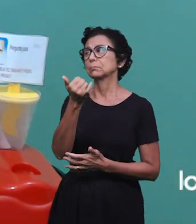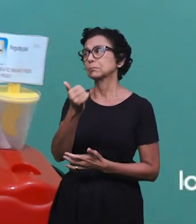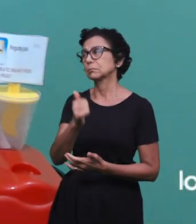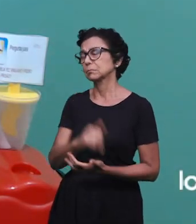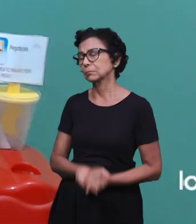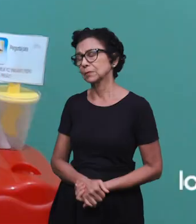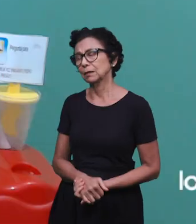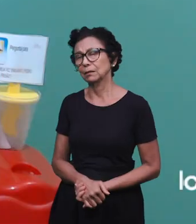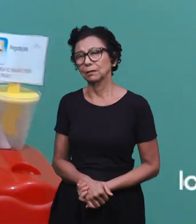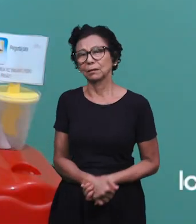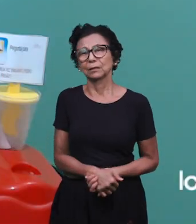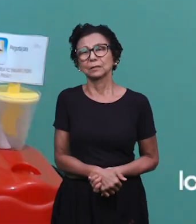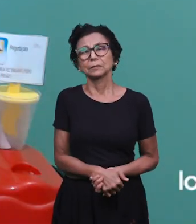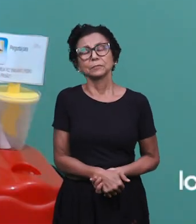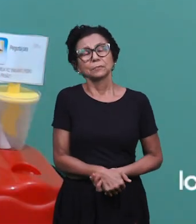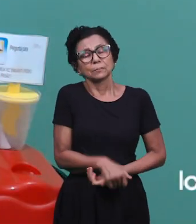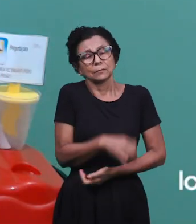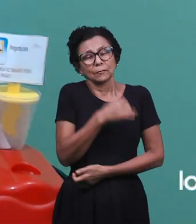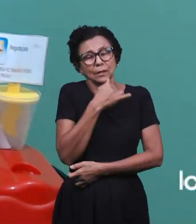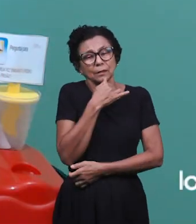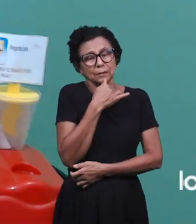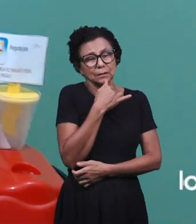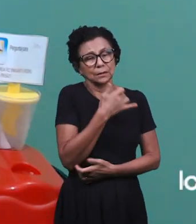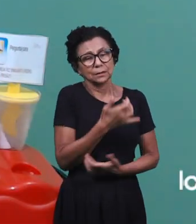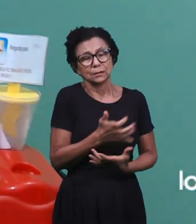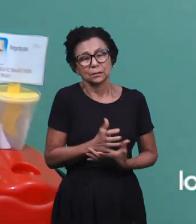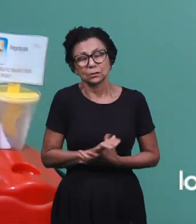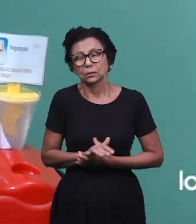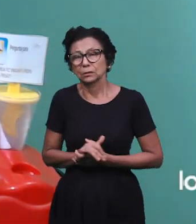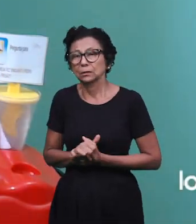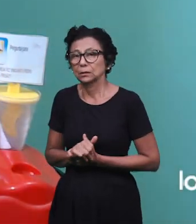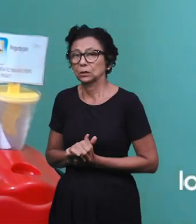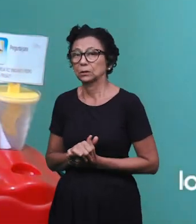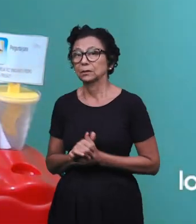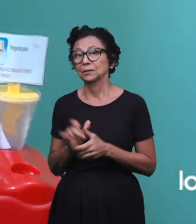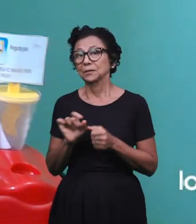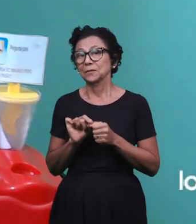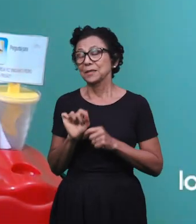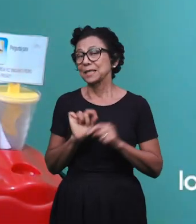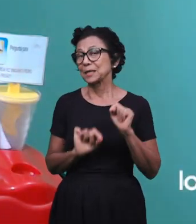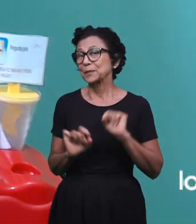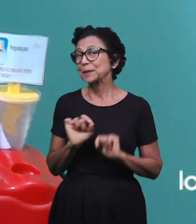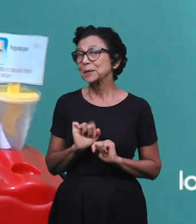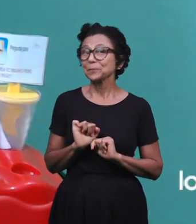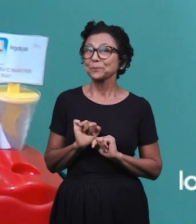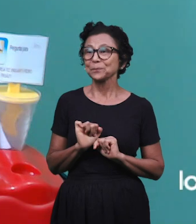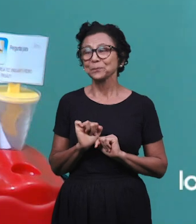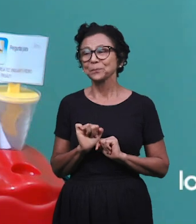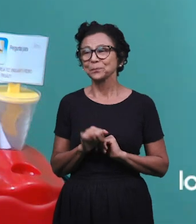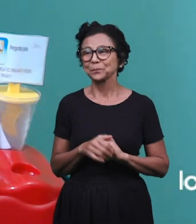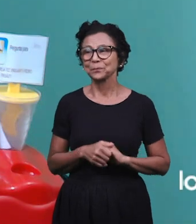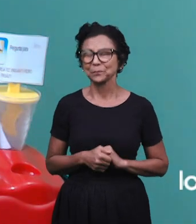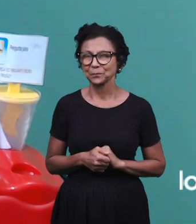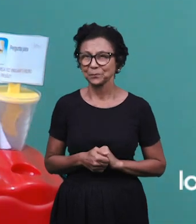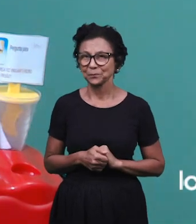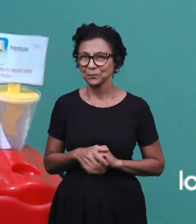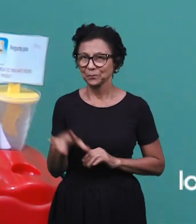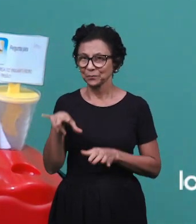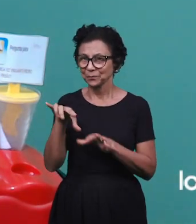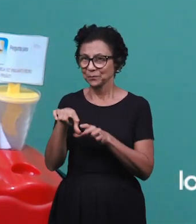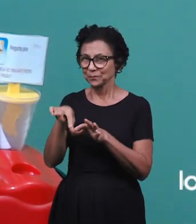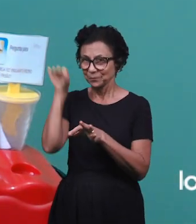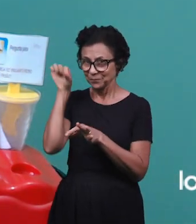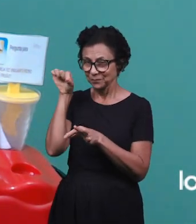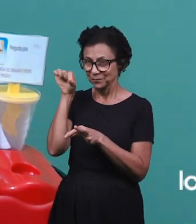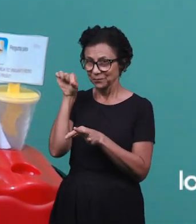coisa que nos deixa triste. Sabe o que nós podemos fazer? Tem a resposta aqui dentro. Você quer